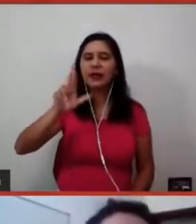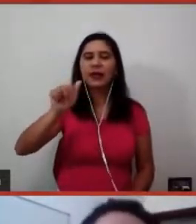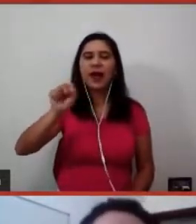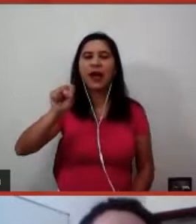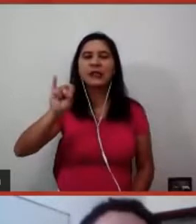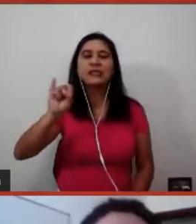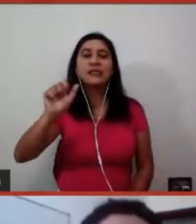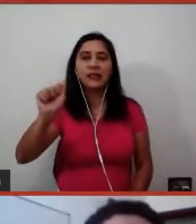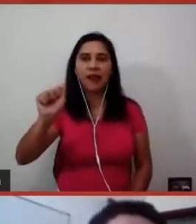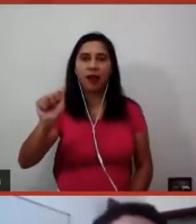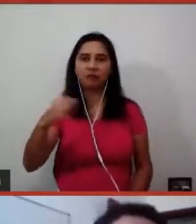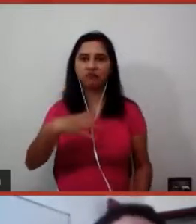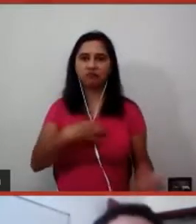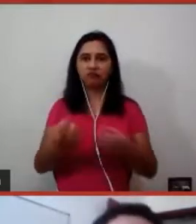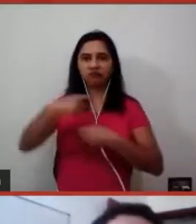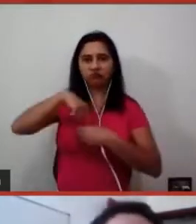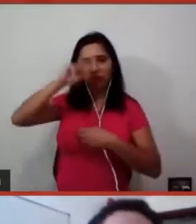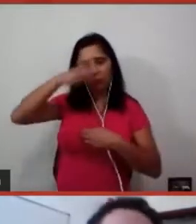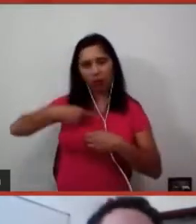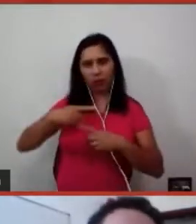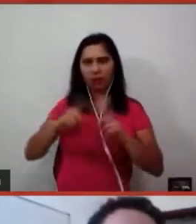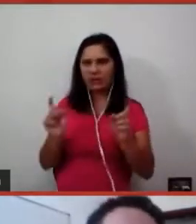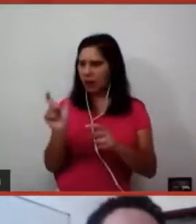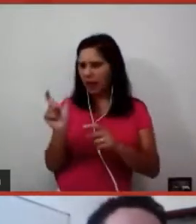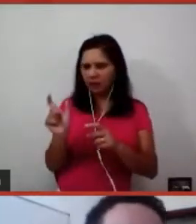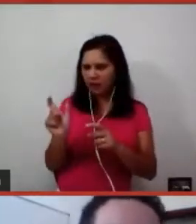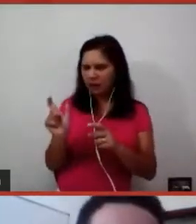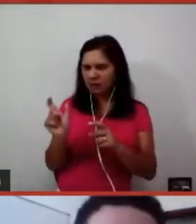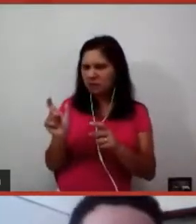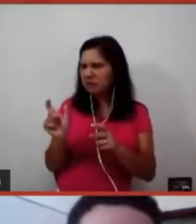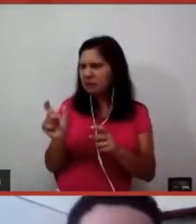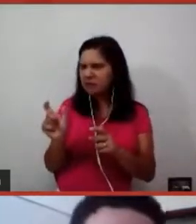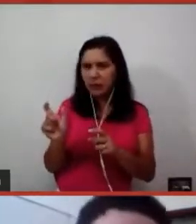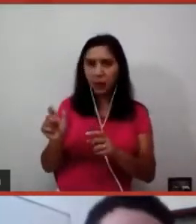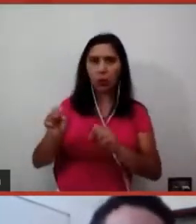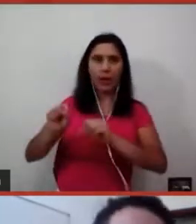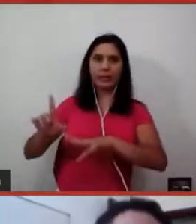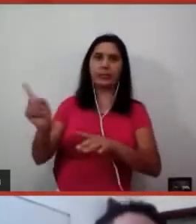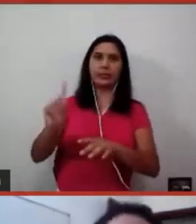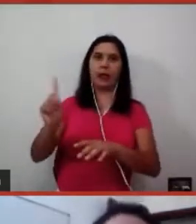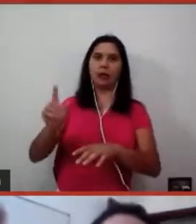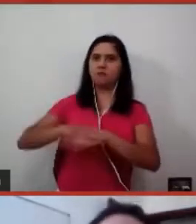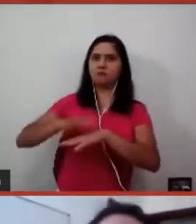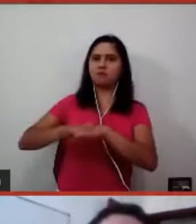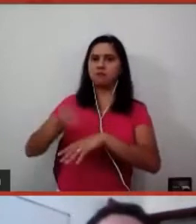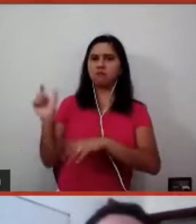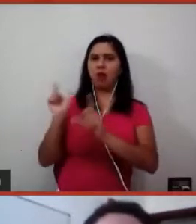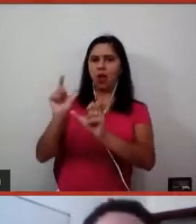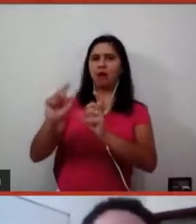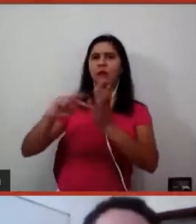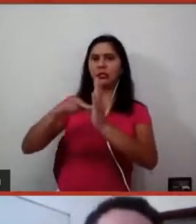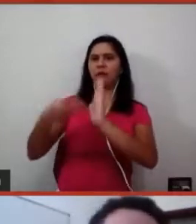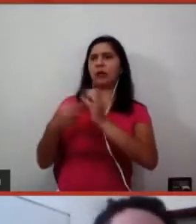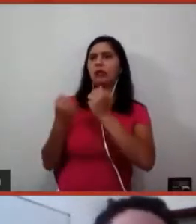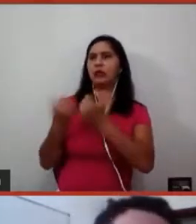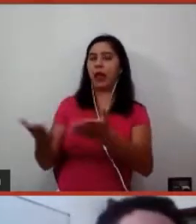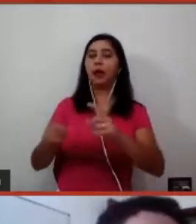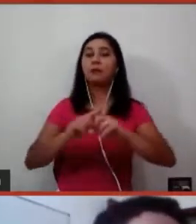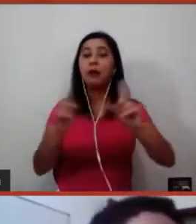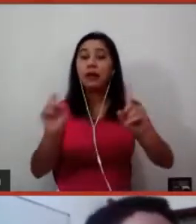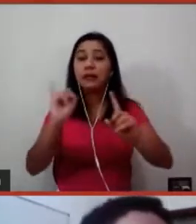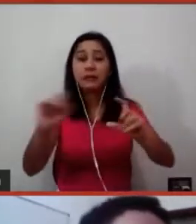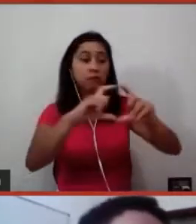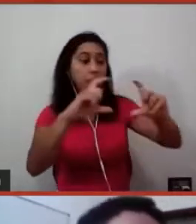situação do problema tem idiosincrasia, e você não tem o objetivo de ensinar para o cara o que é idiosincrasia, né? Mas por algum motivo na sua situação problema essa